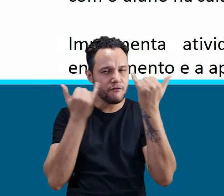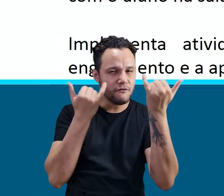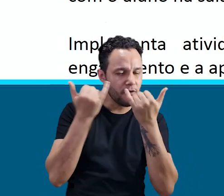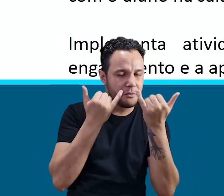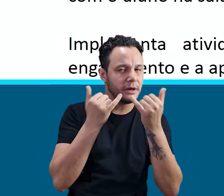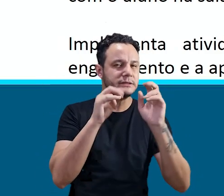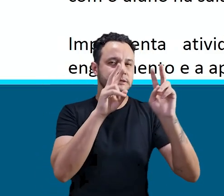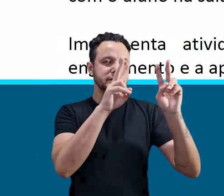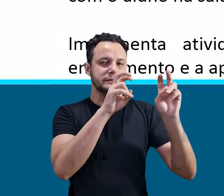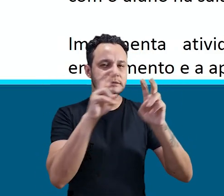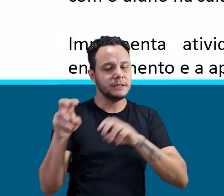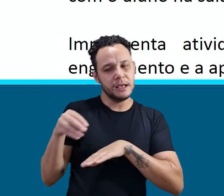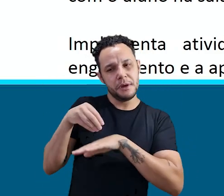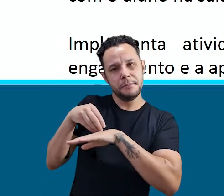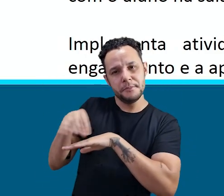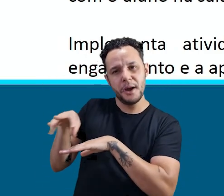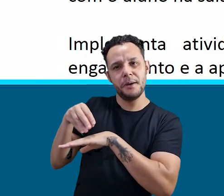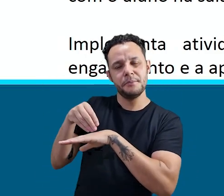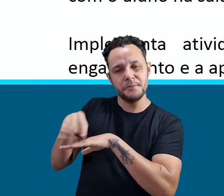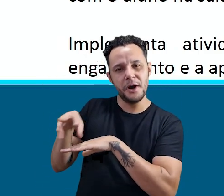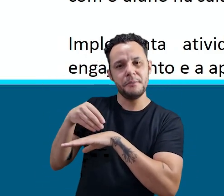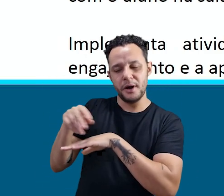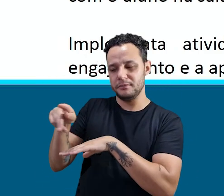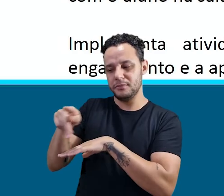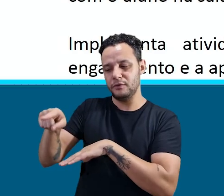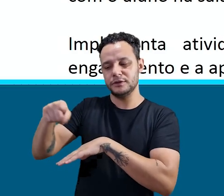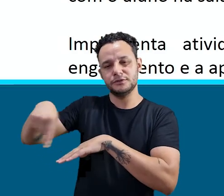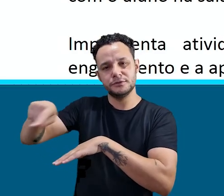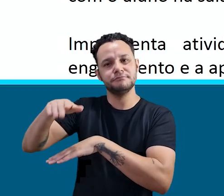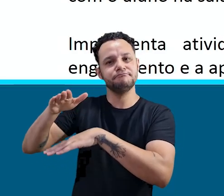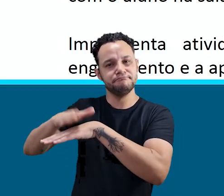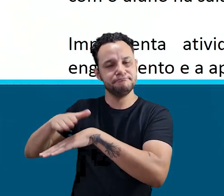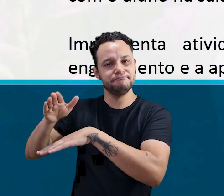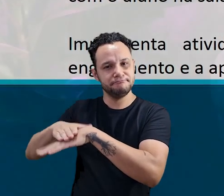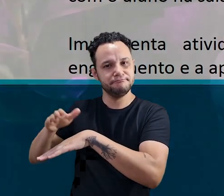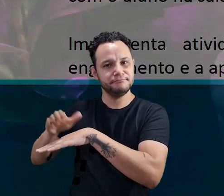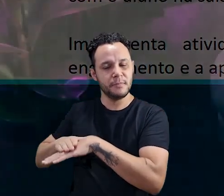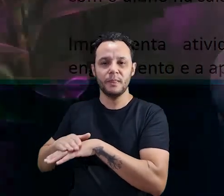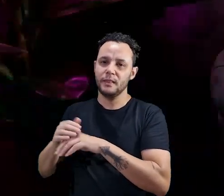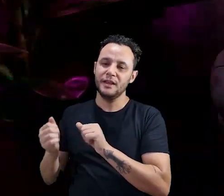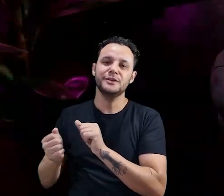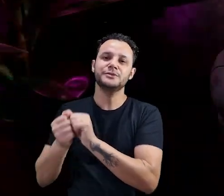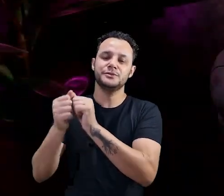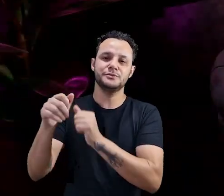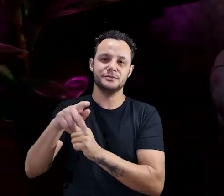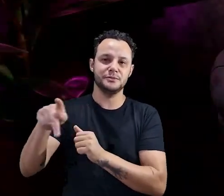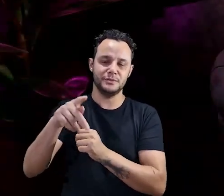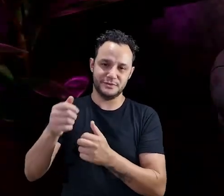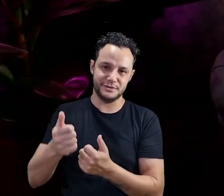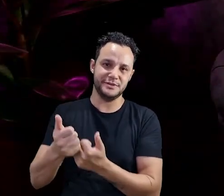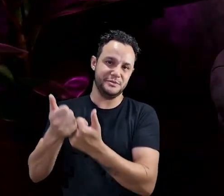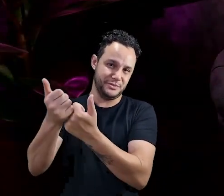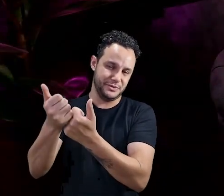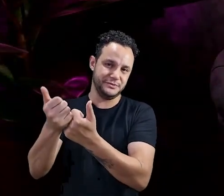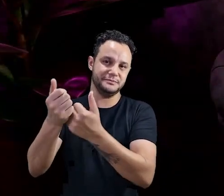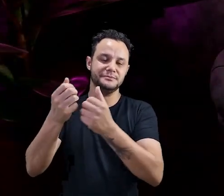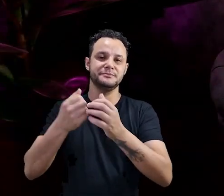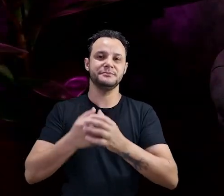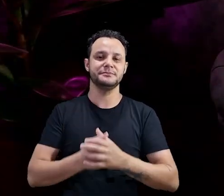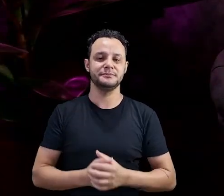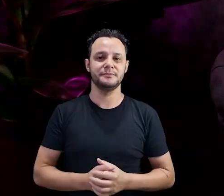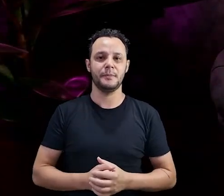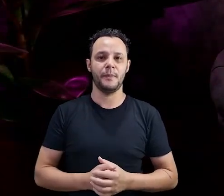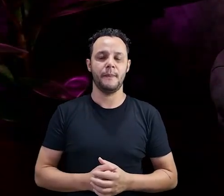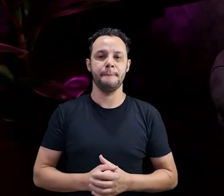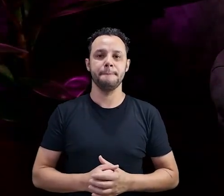passar determinadas ações para os professores regentes elaborarem em sala ou profissional de apoio quando